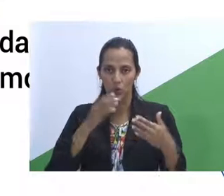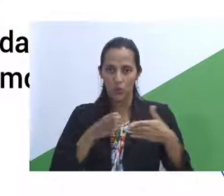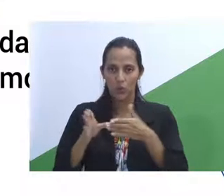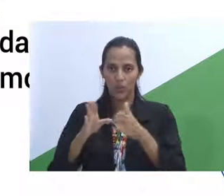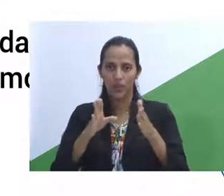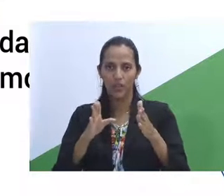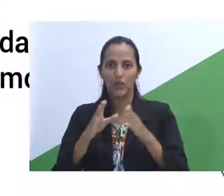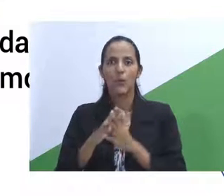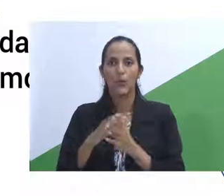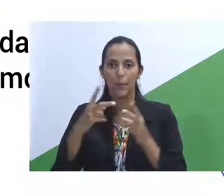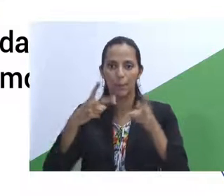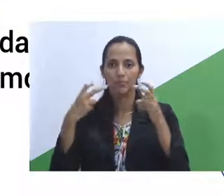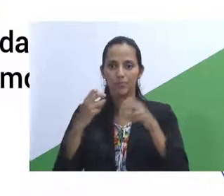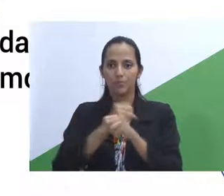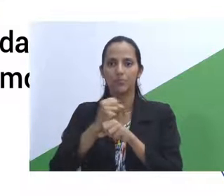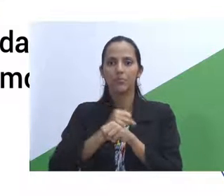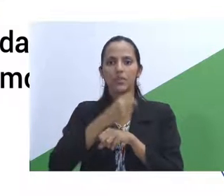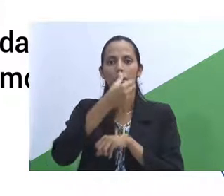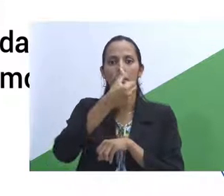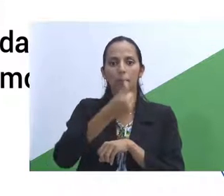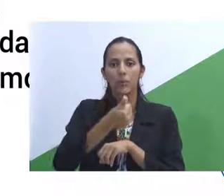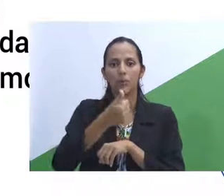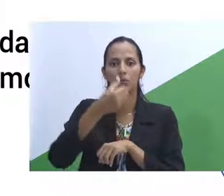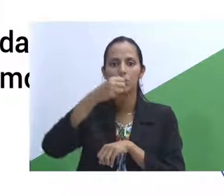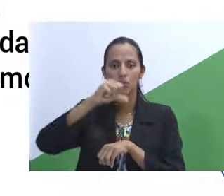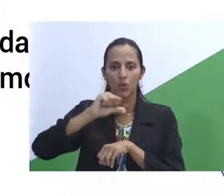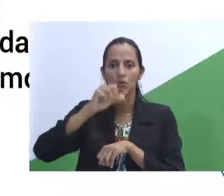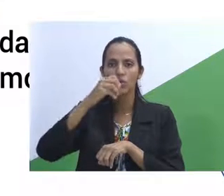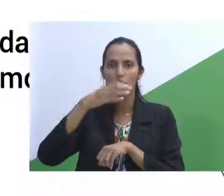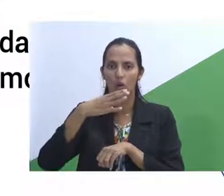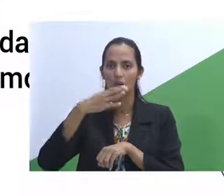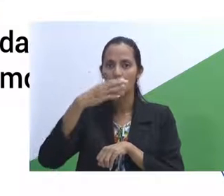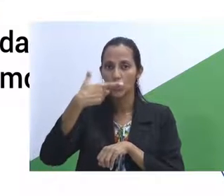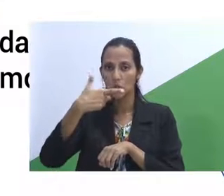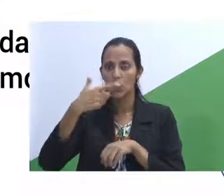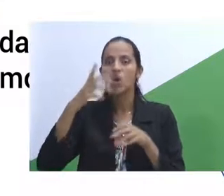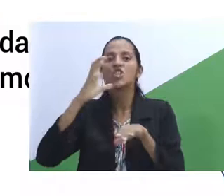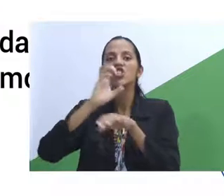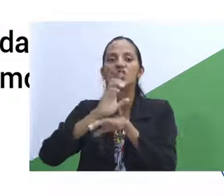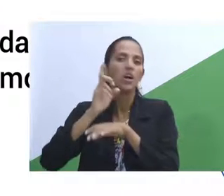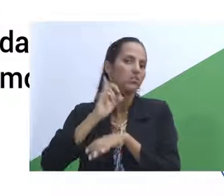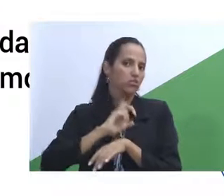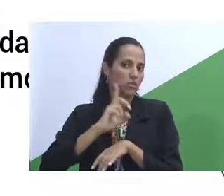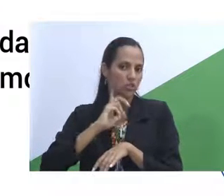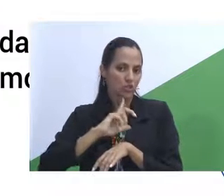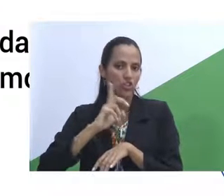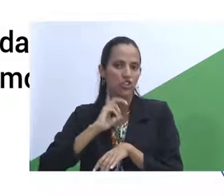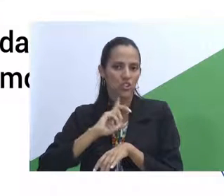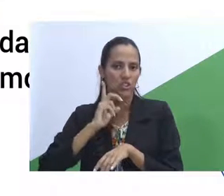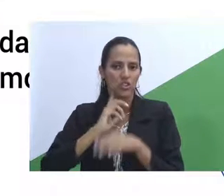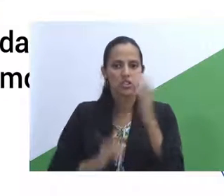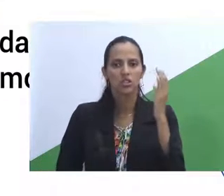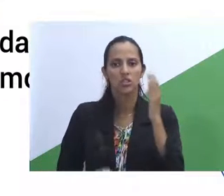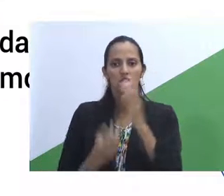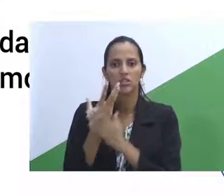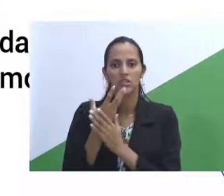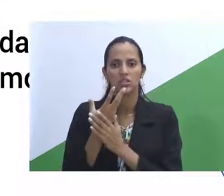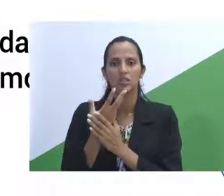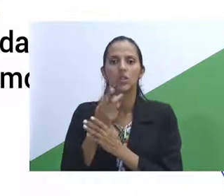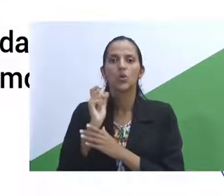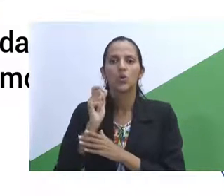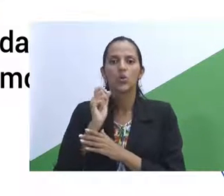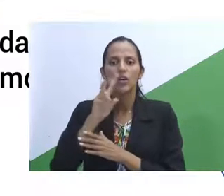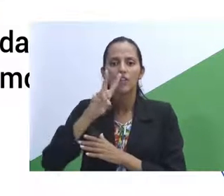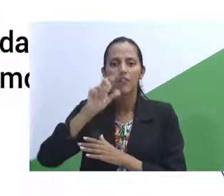1942, em Minas Gerais. Essa indústria, ela vai, essa companhia, perdão, ela vai ser encarregada da